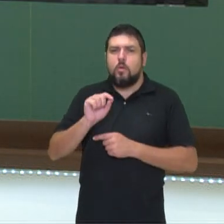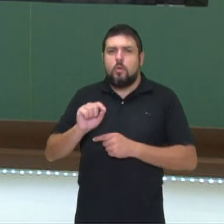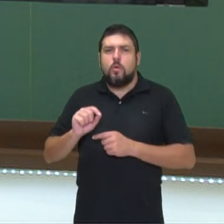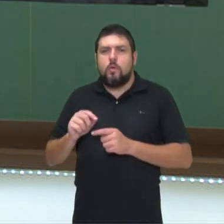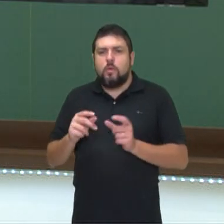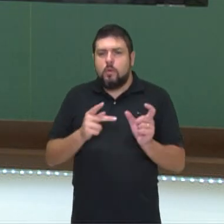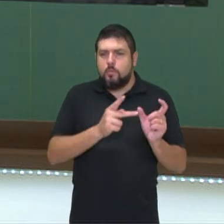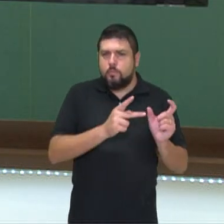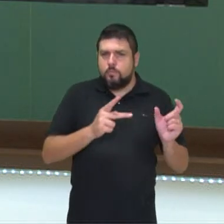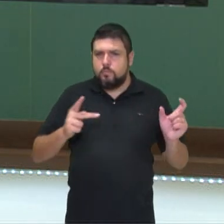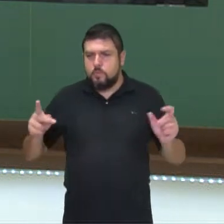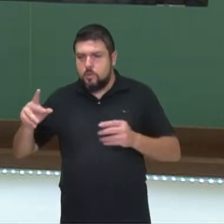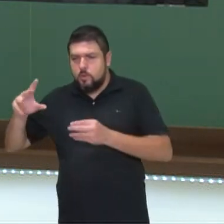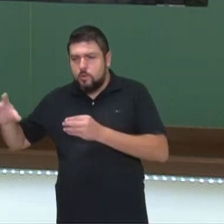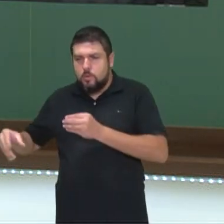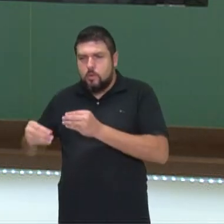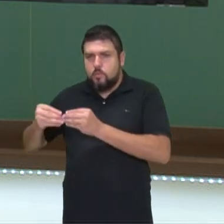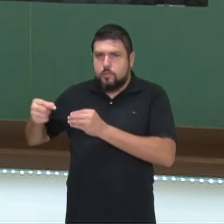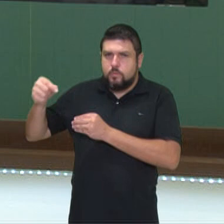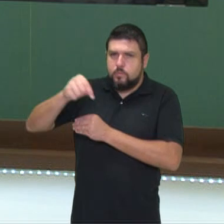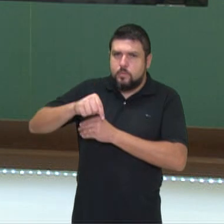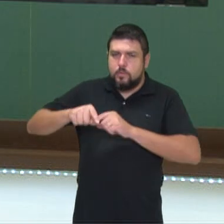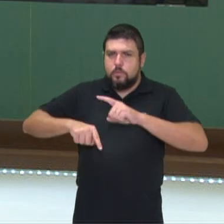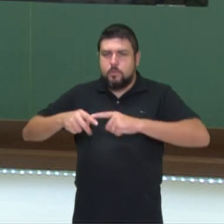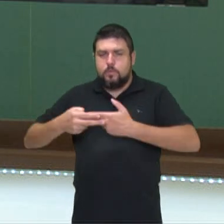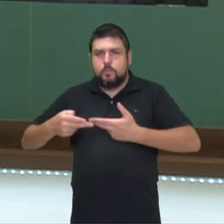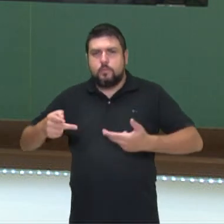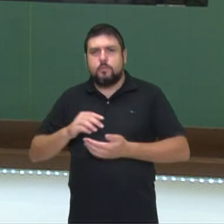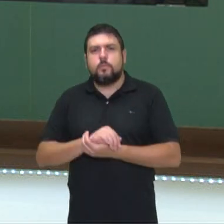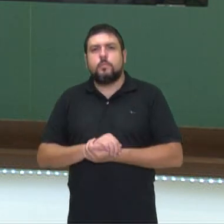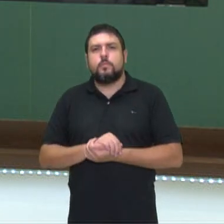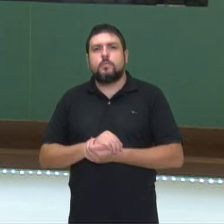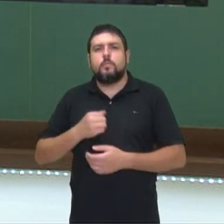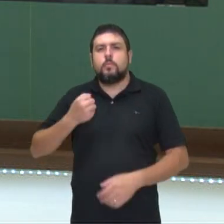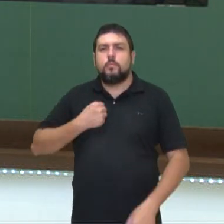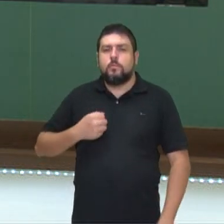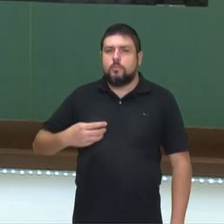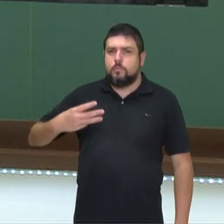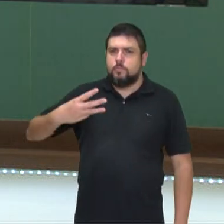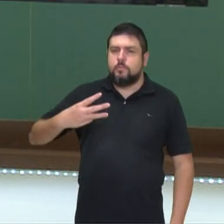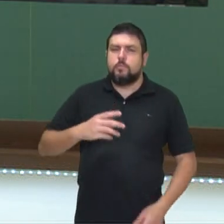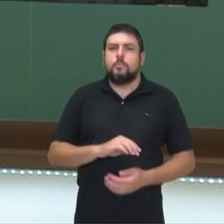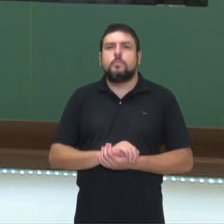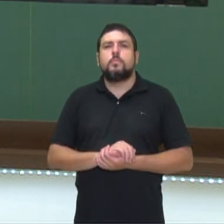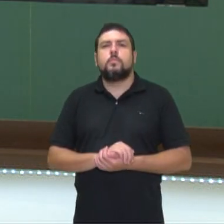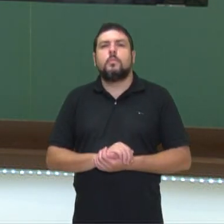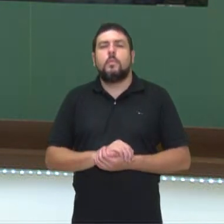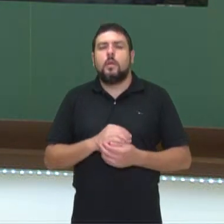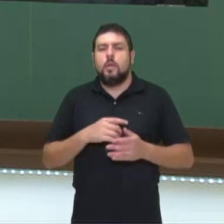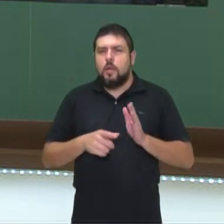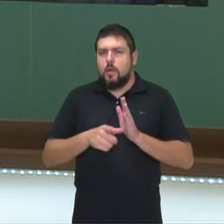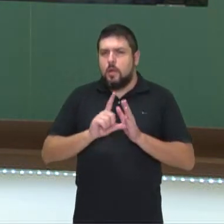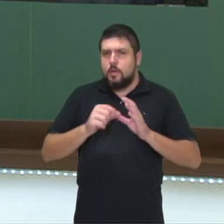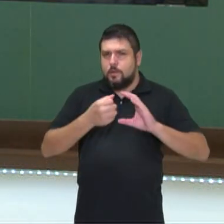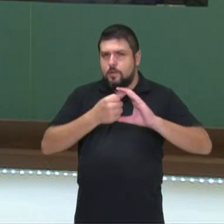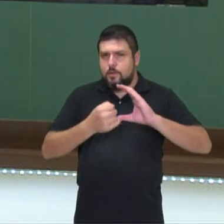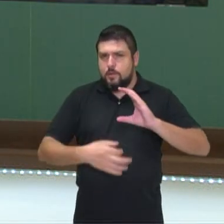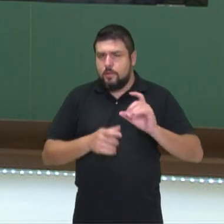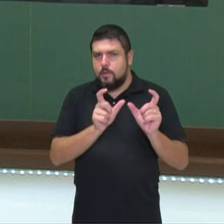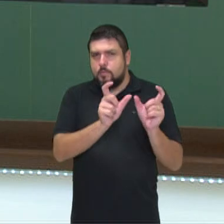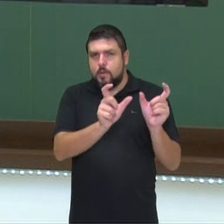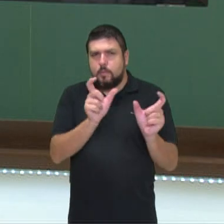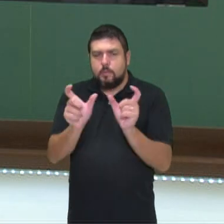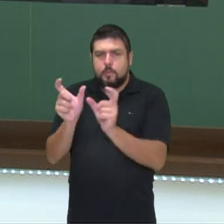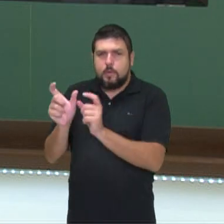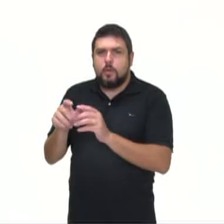objeto. Resposta correta. Exercício de número 3, temos aqui em destaque as características que acabamos de encontrar, né?